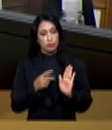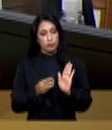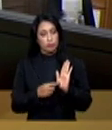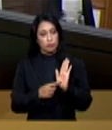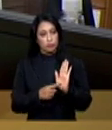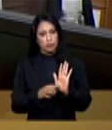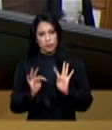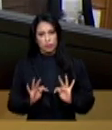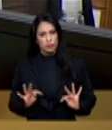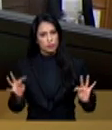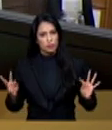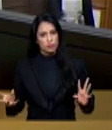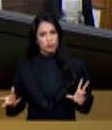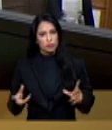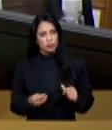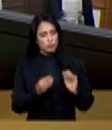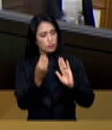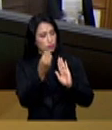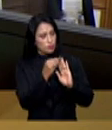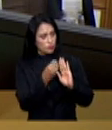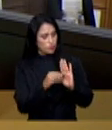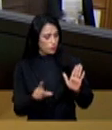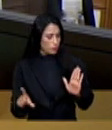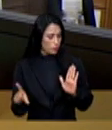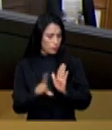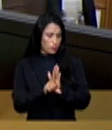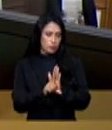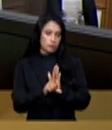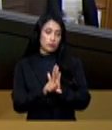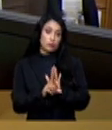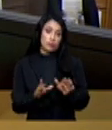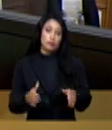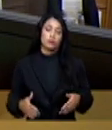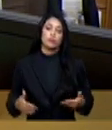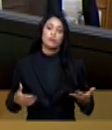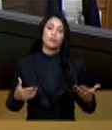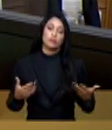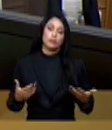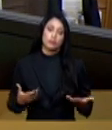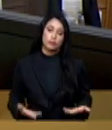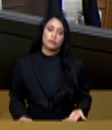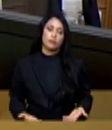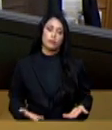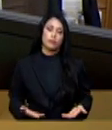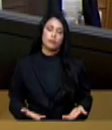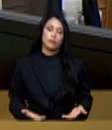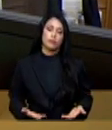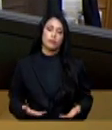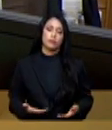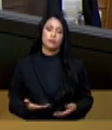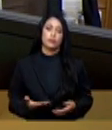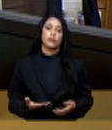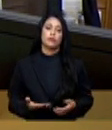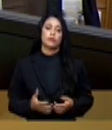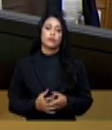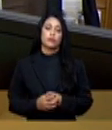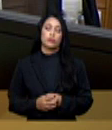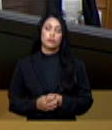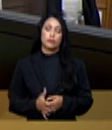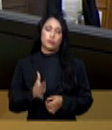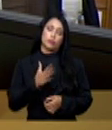reproduzo na íntegra os dispositivos da Lei e portanto aqui estou a sustentar